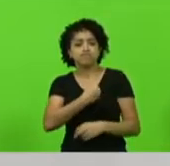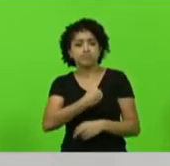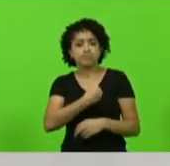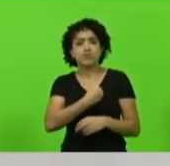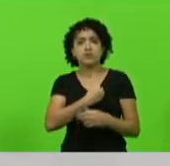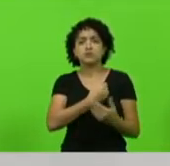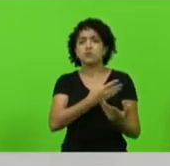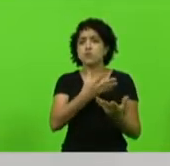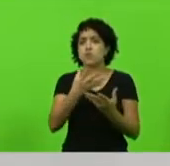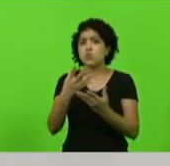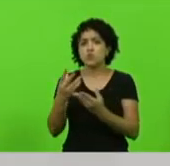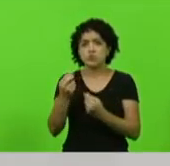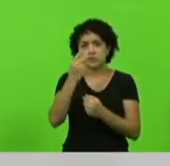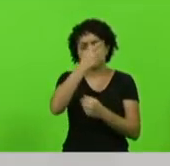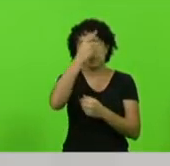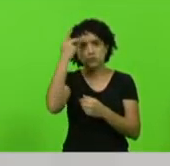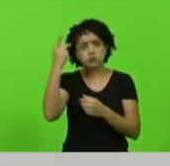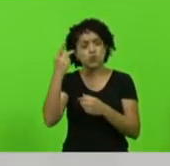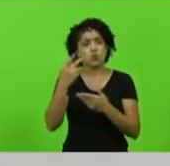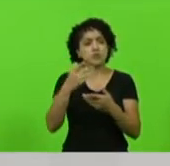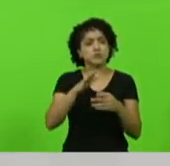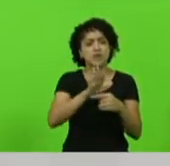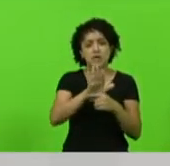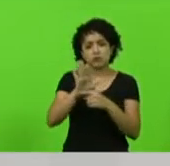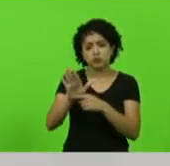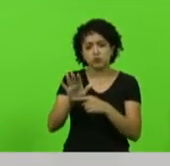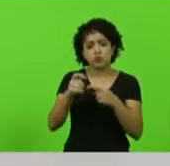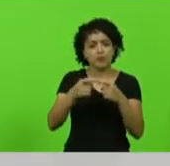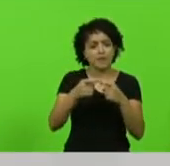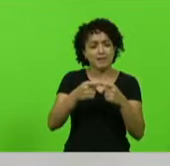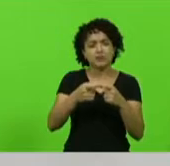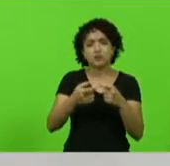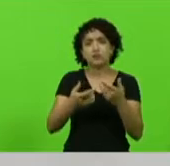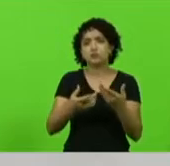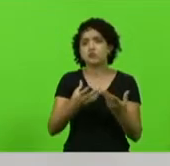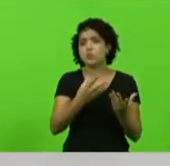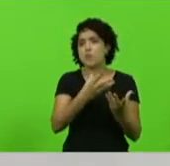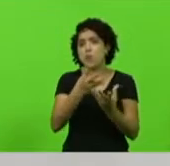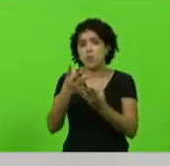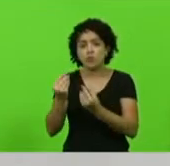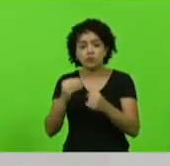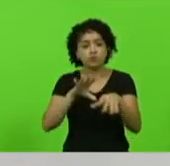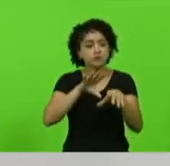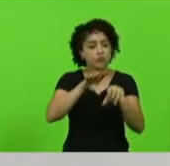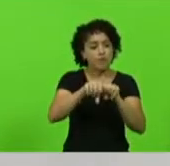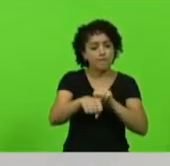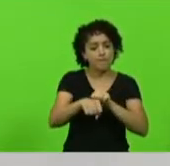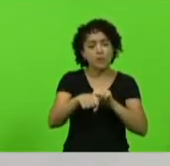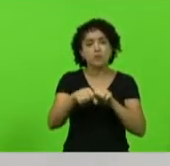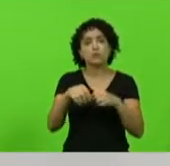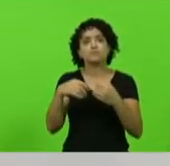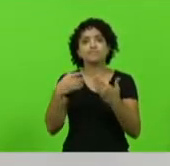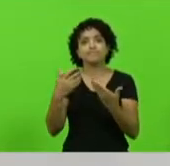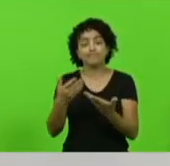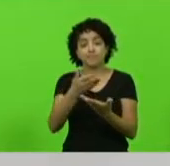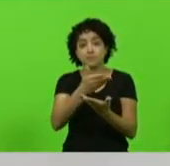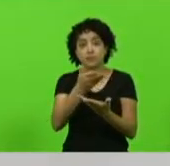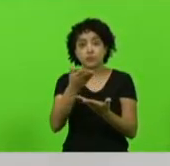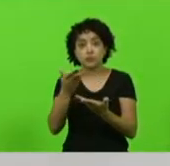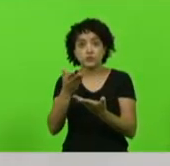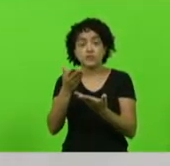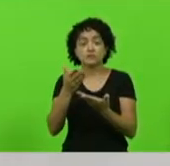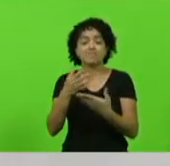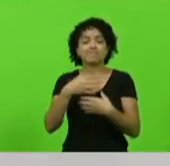formação de inúmeros médicos. Uma pessoa que, como os senhores e as senhoras vão